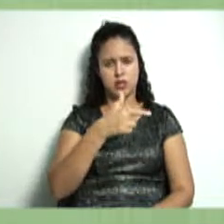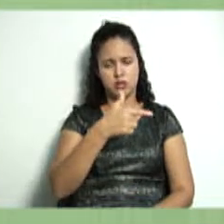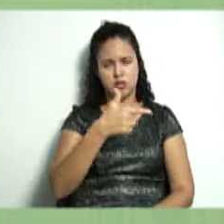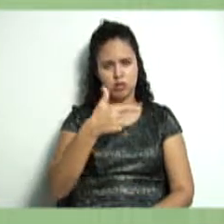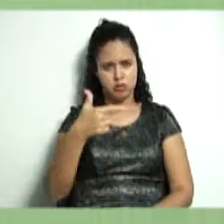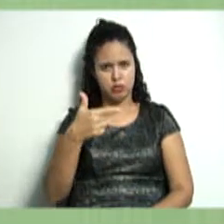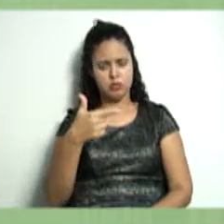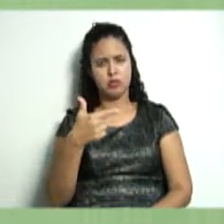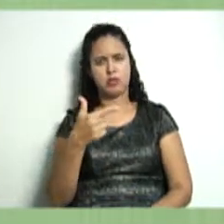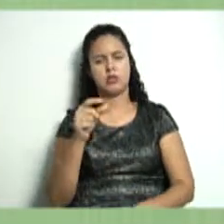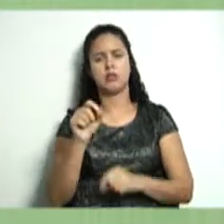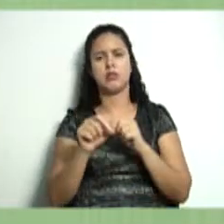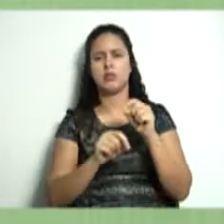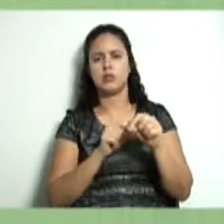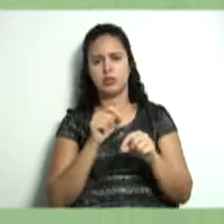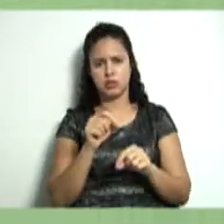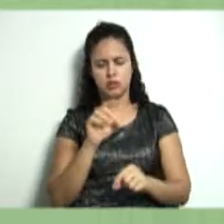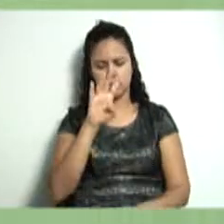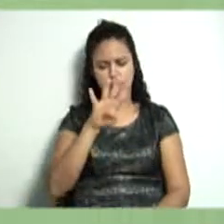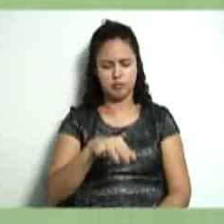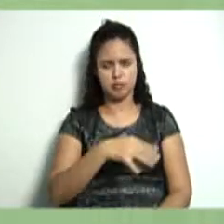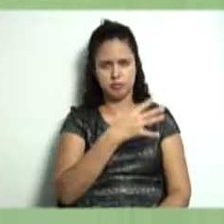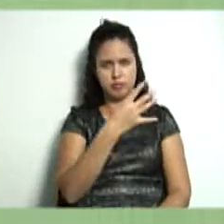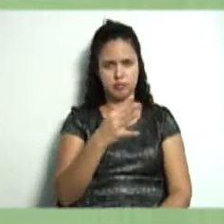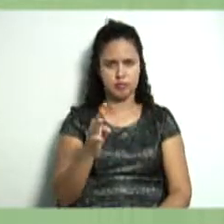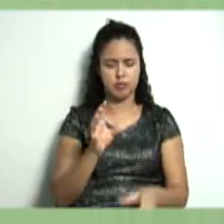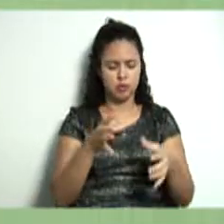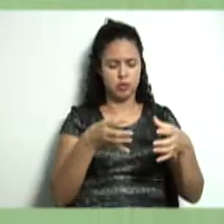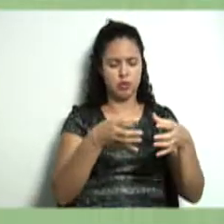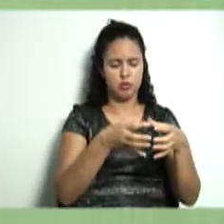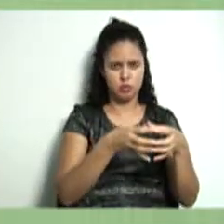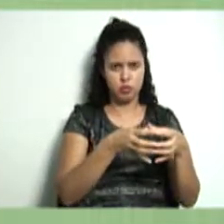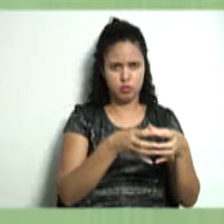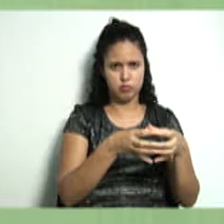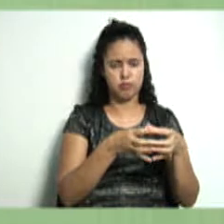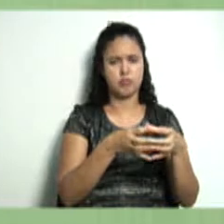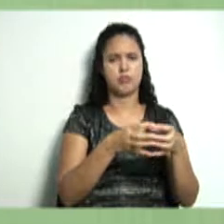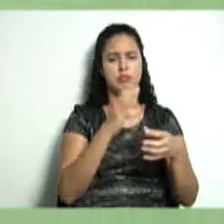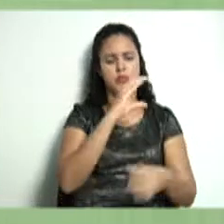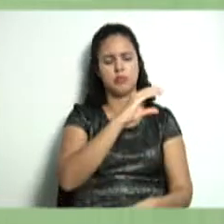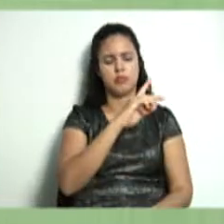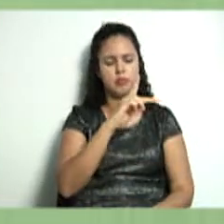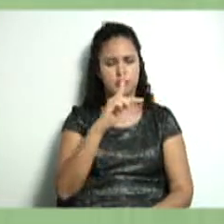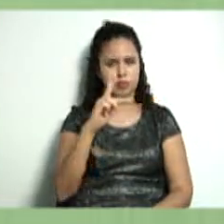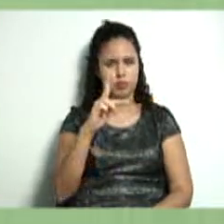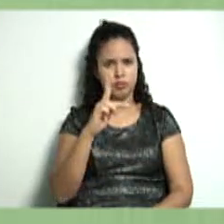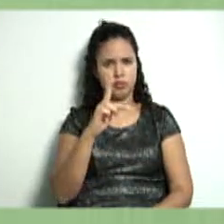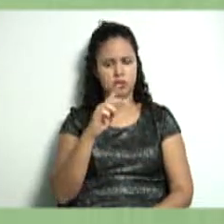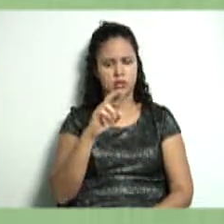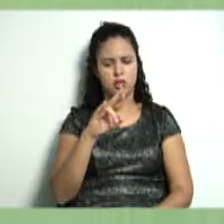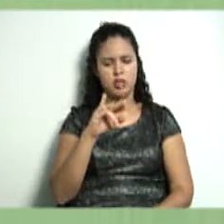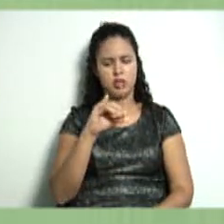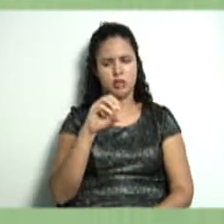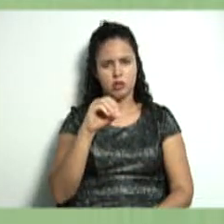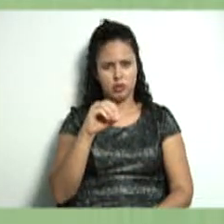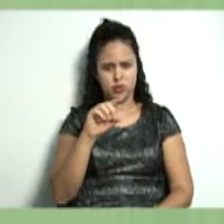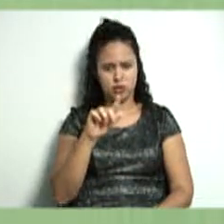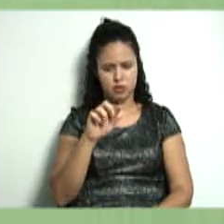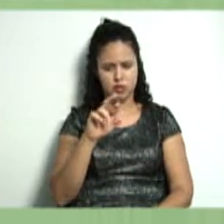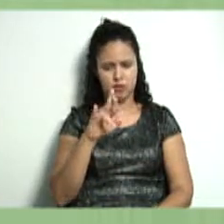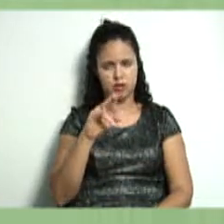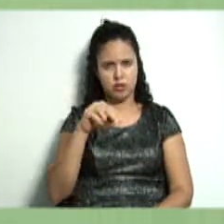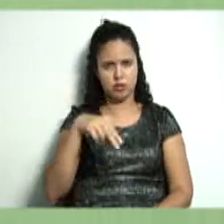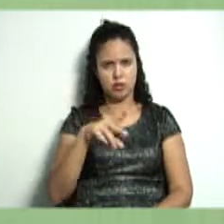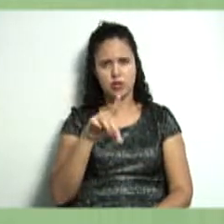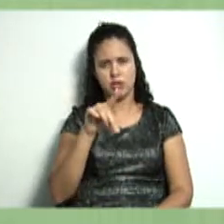fonte de 2012, da Organização de Cooperativas lá do estado do Rio Grande do Sul, que diz que o